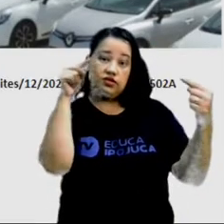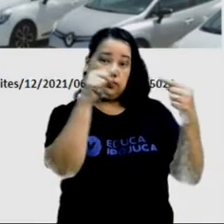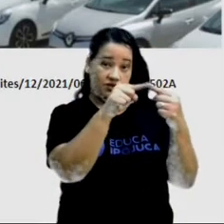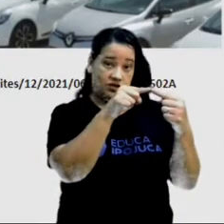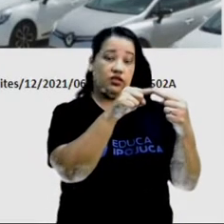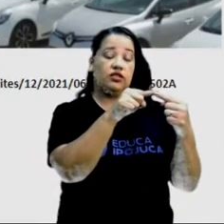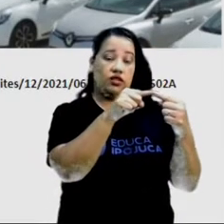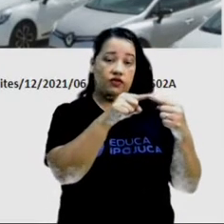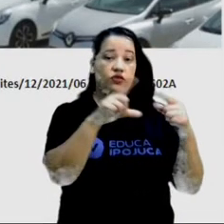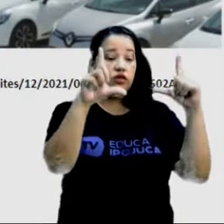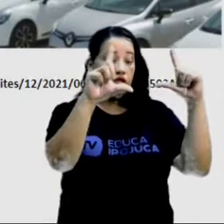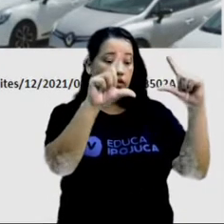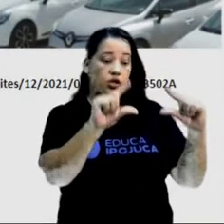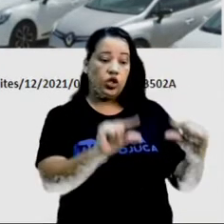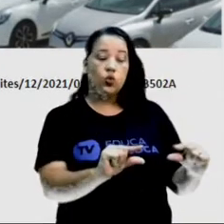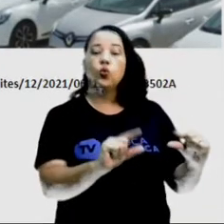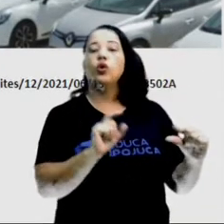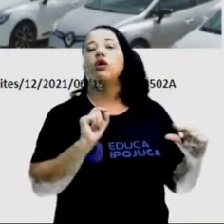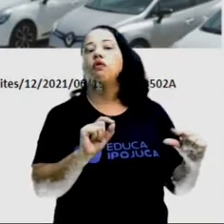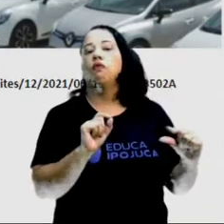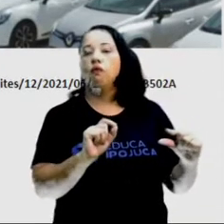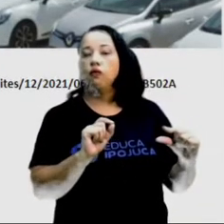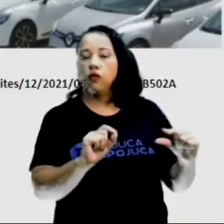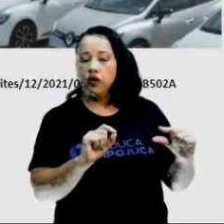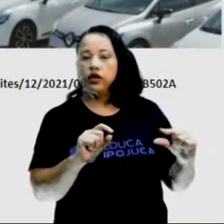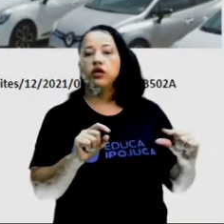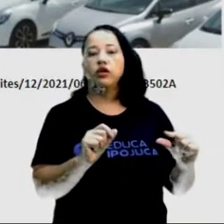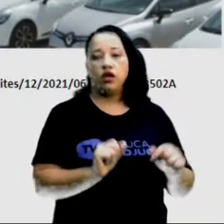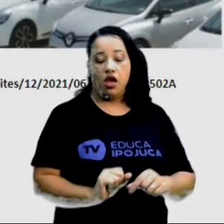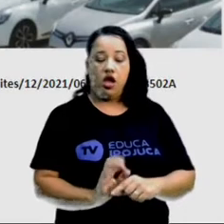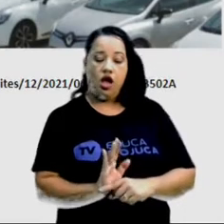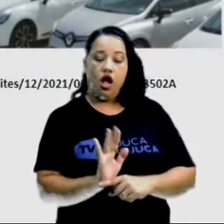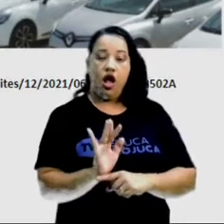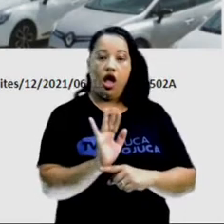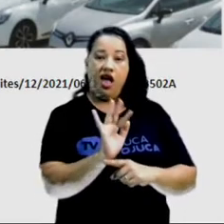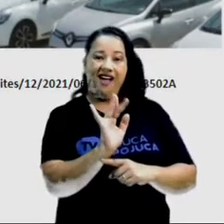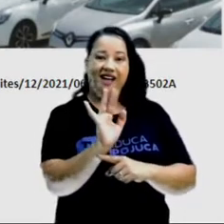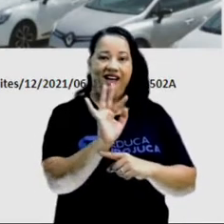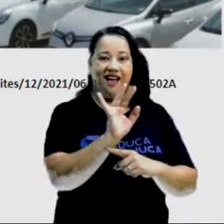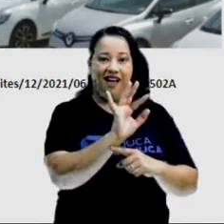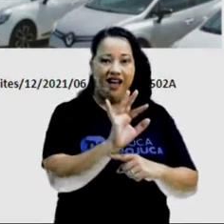2020 cerca de 20% da emissão de gases de efeito estufa,